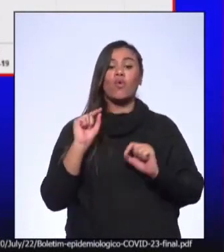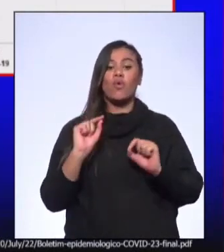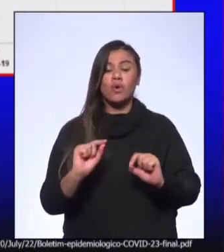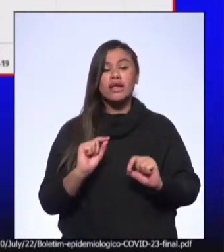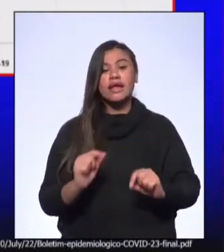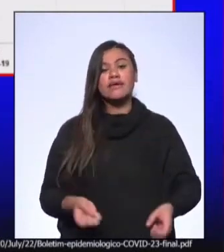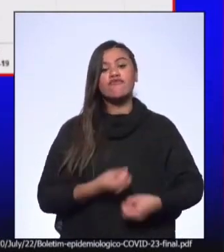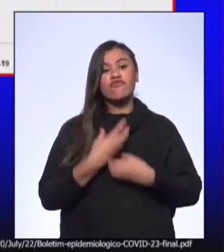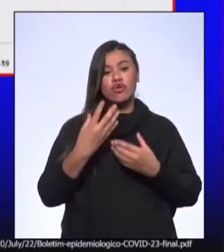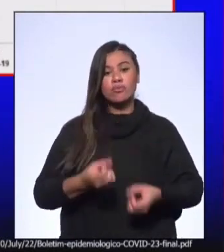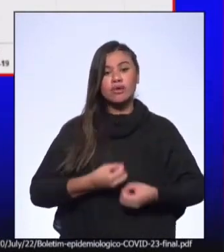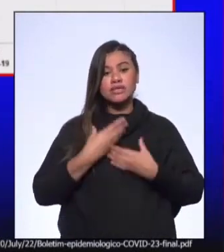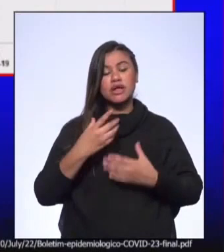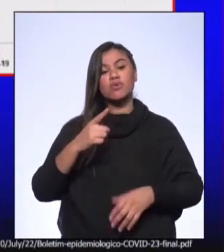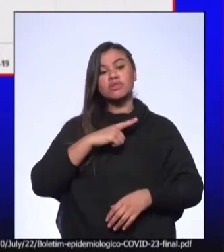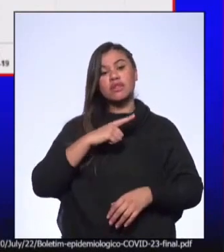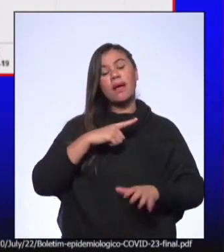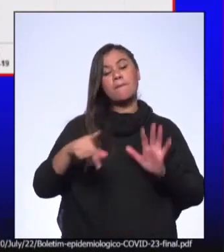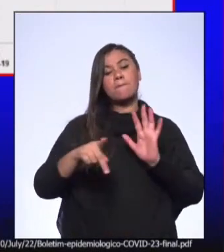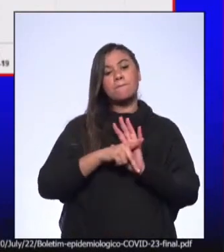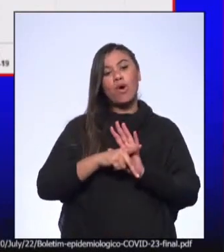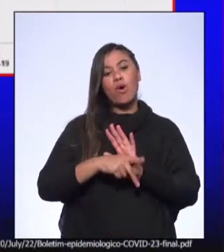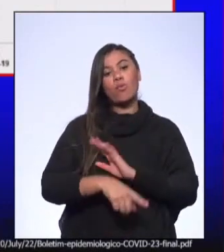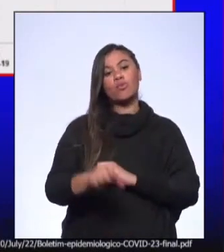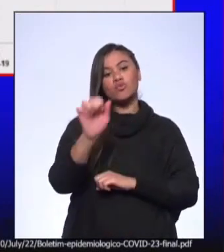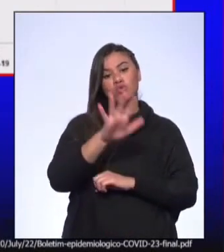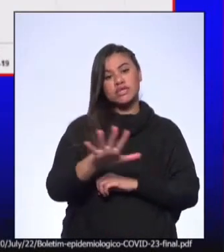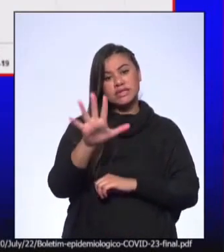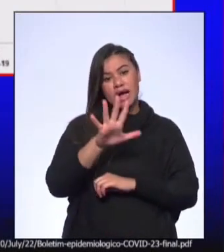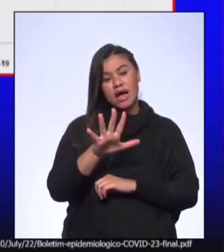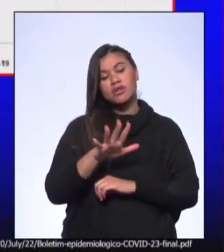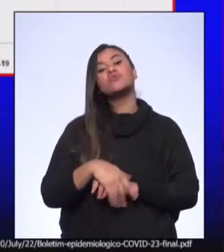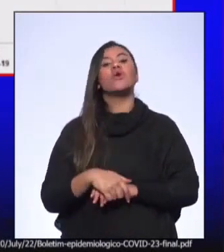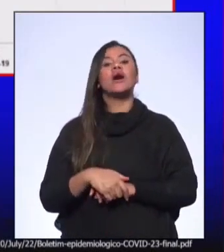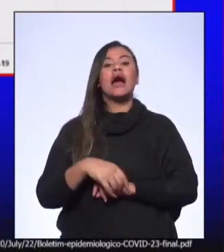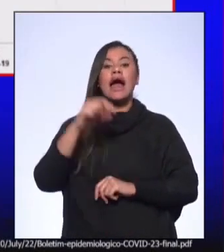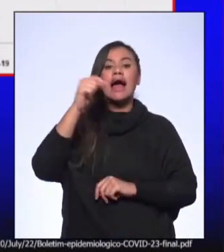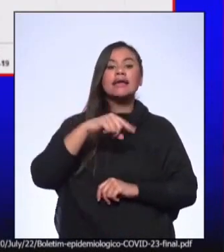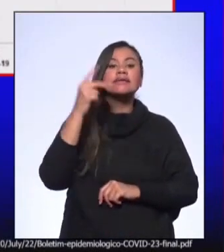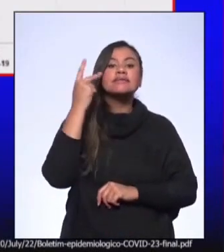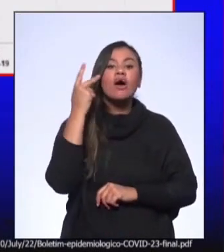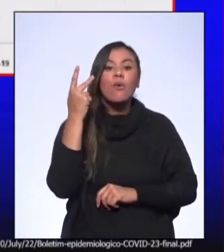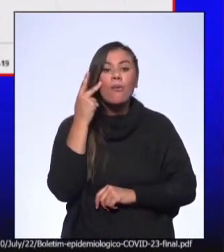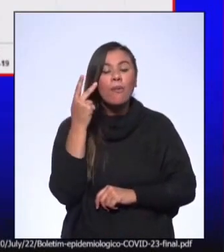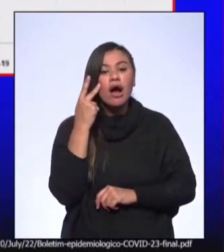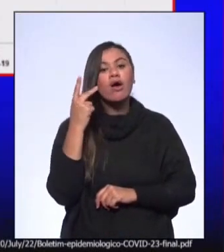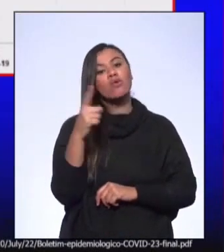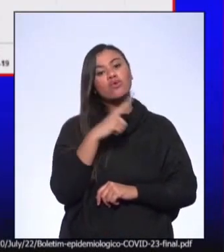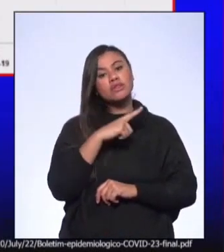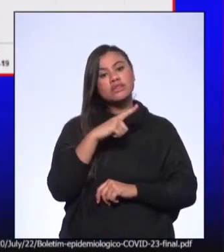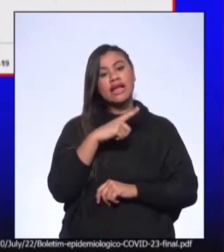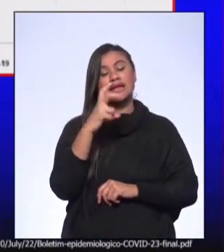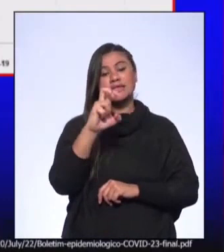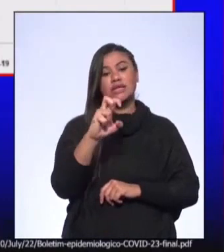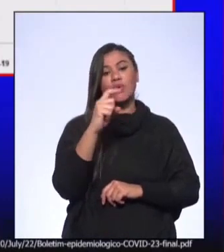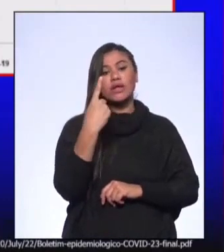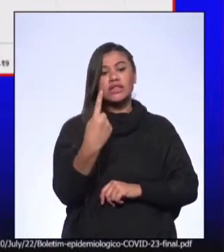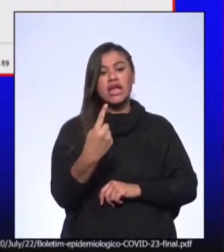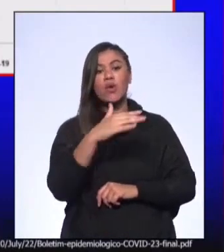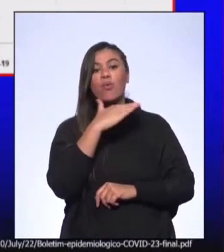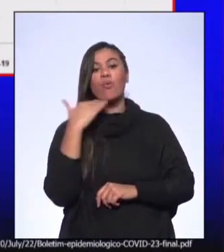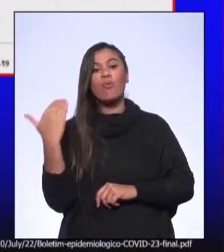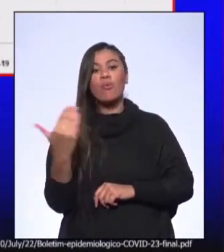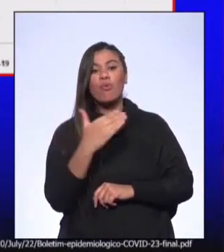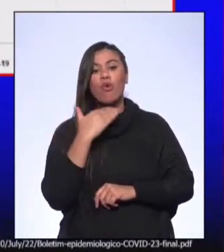dados preliminares aqui do Estado, apontam que até o momento tivemos no Estado de São Paulo 51 mortes